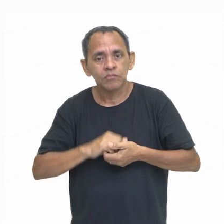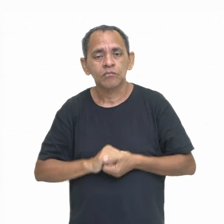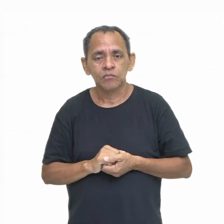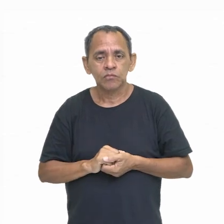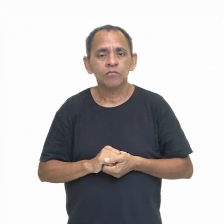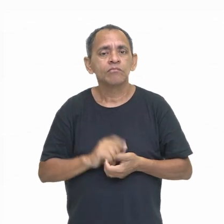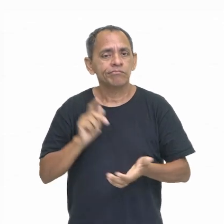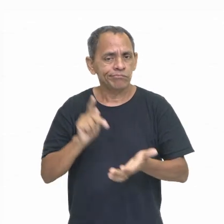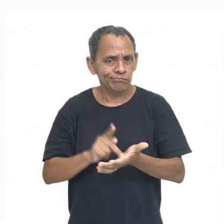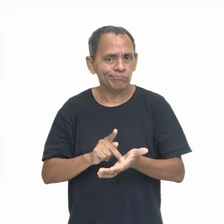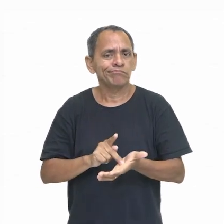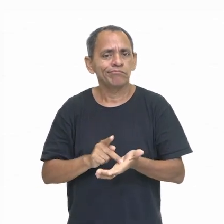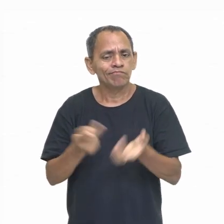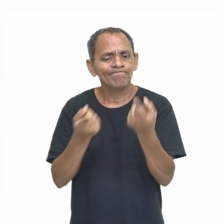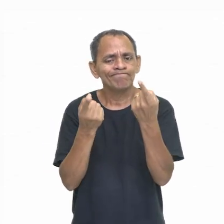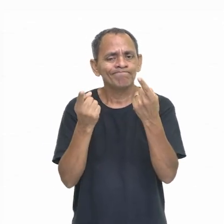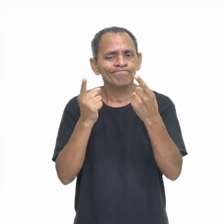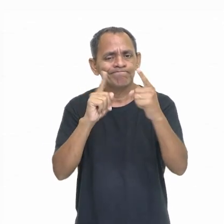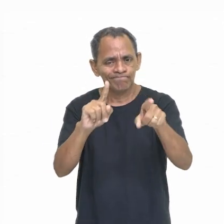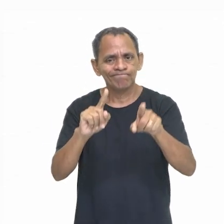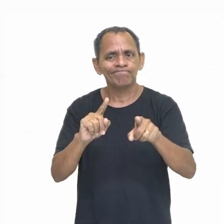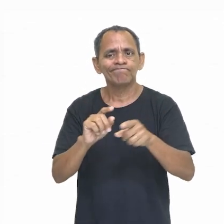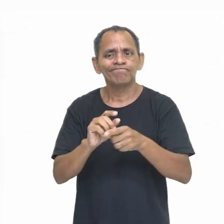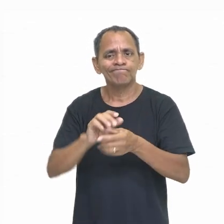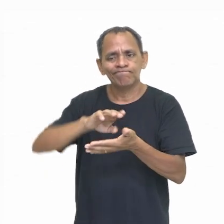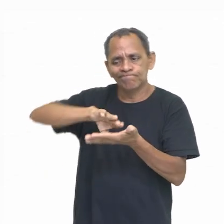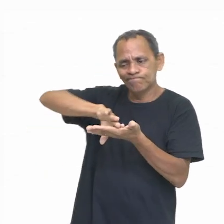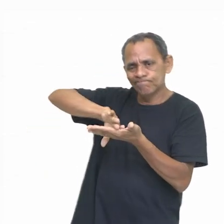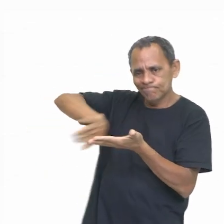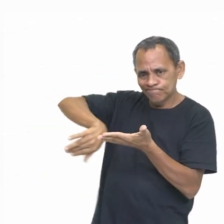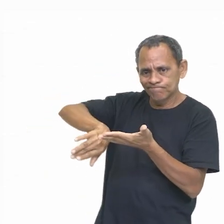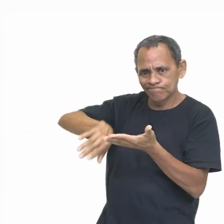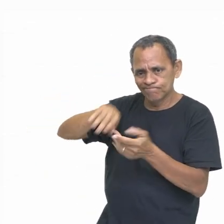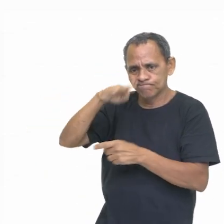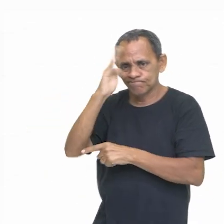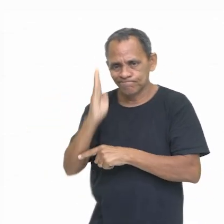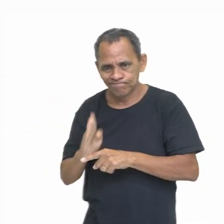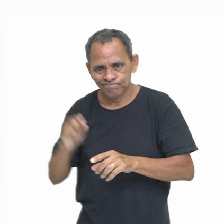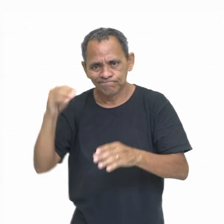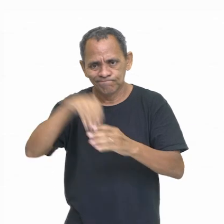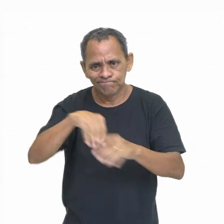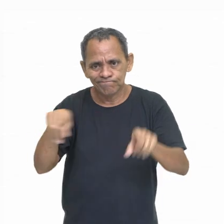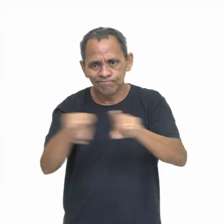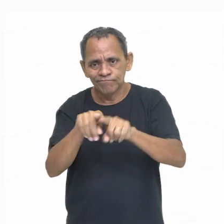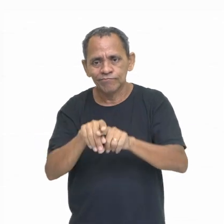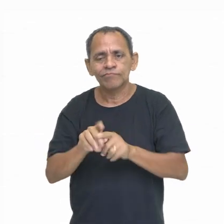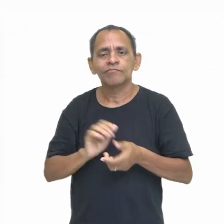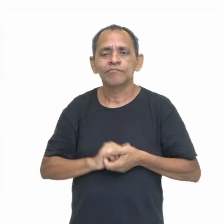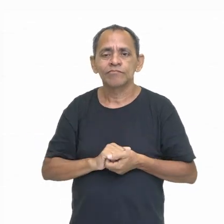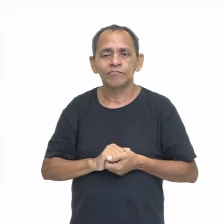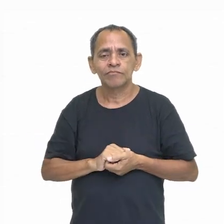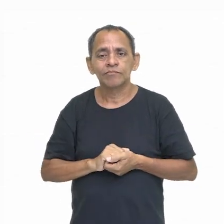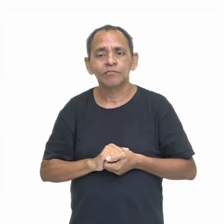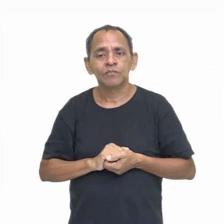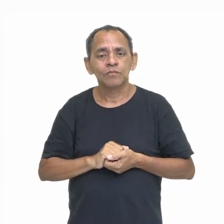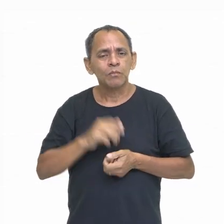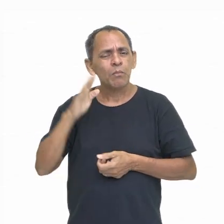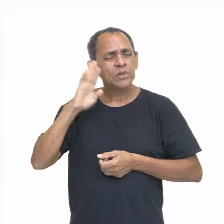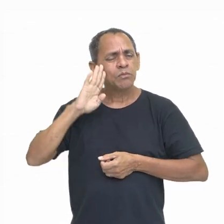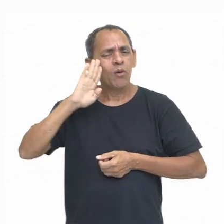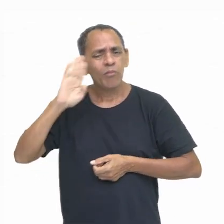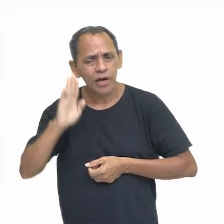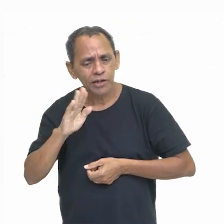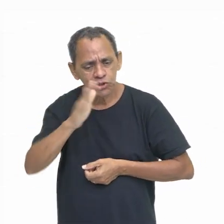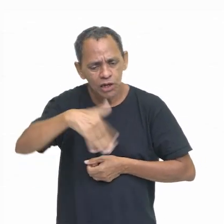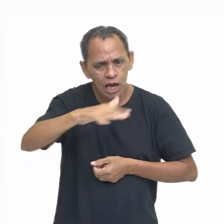um desafio a ser superado no Brasil, especialmente em regiões mais